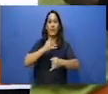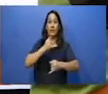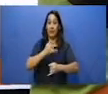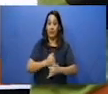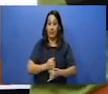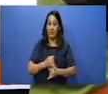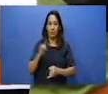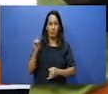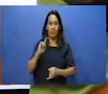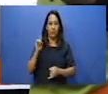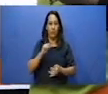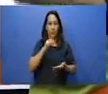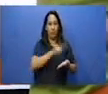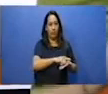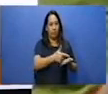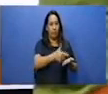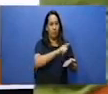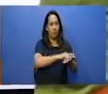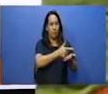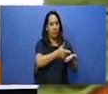jornal que a gente pega na mão.